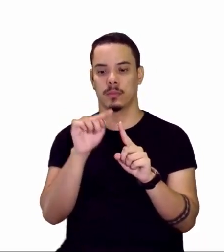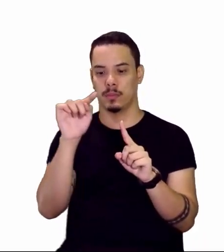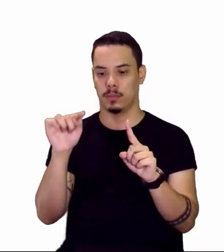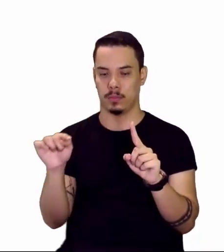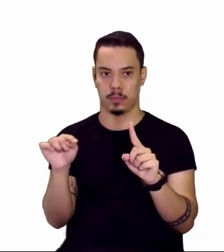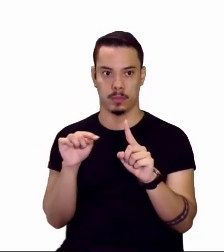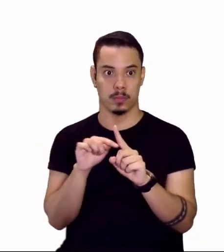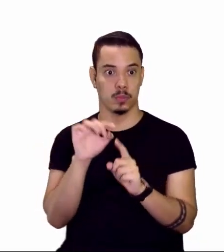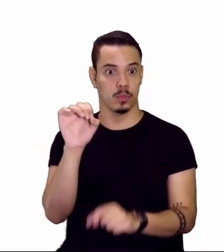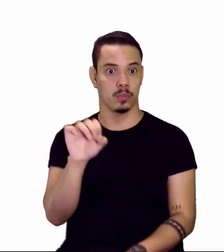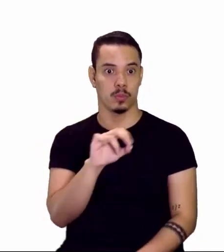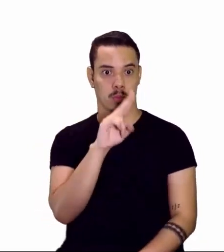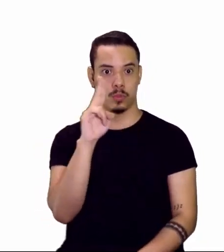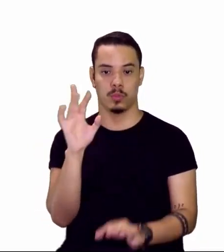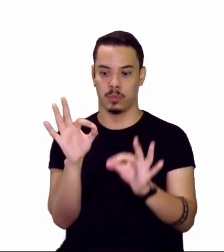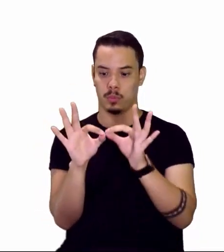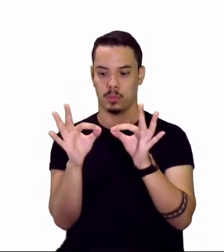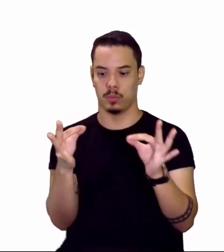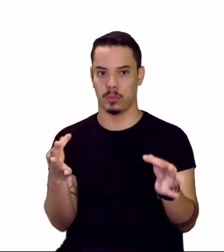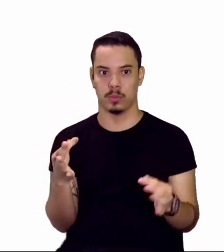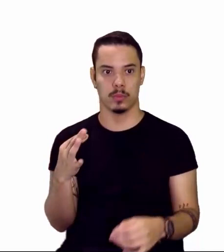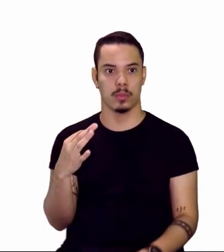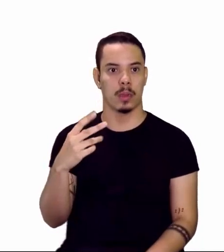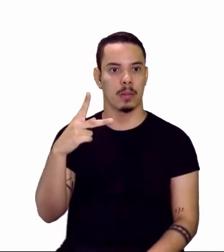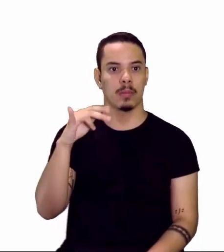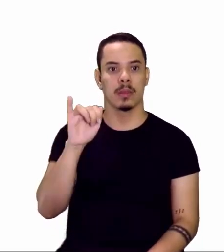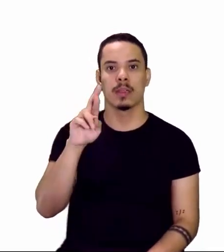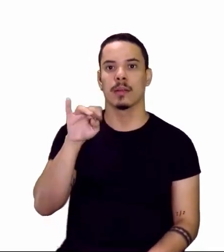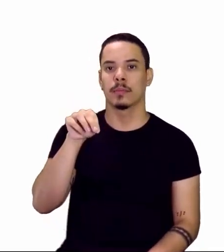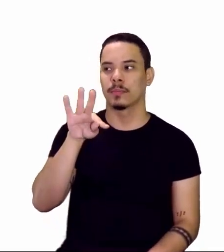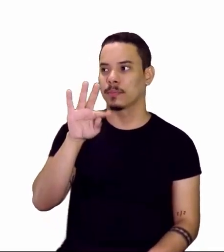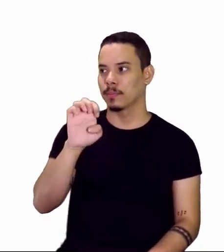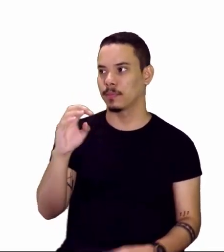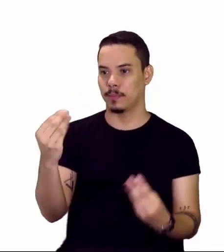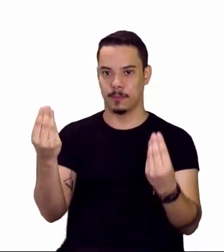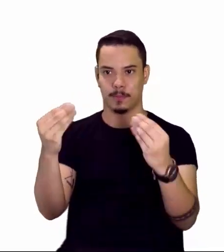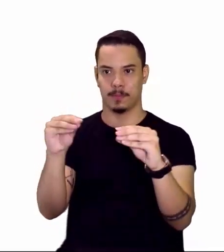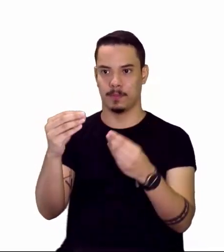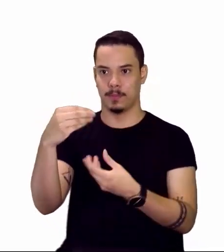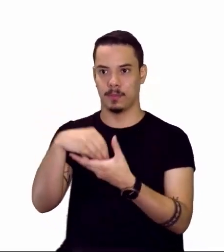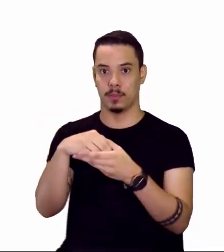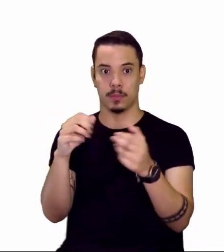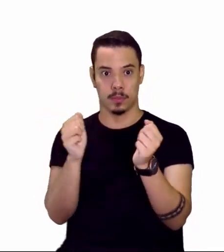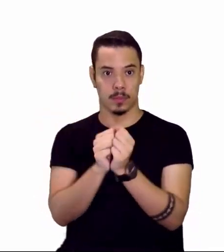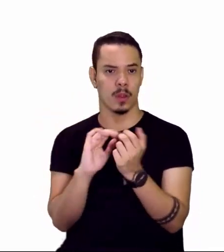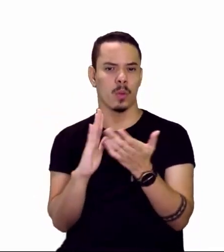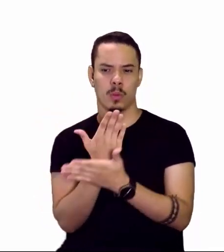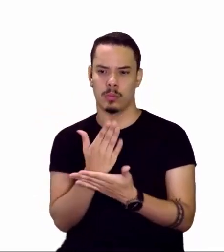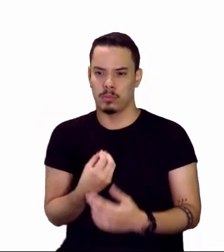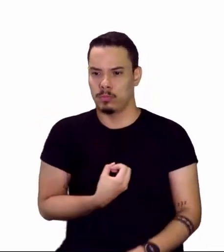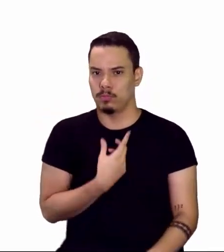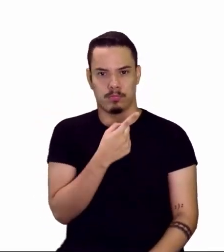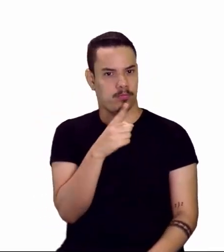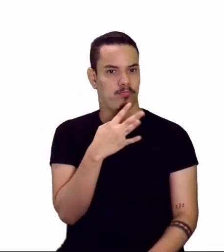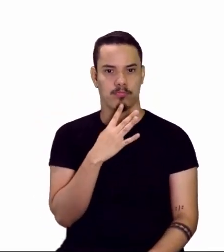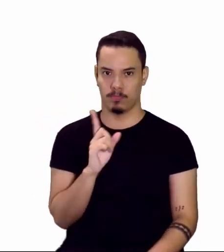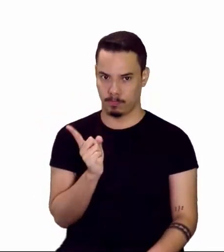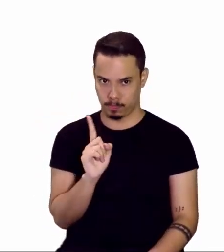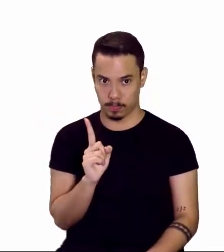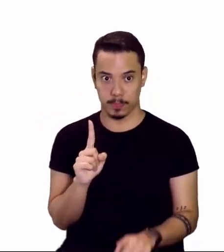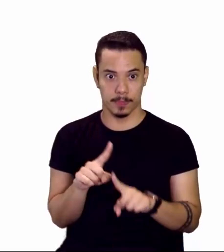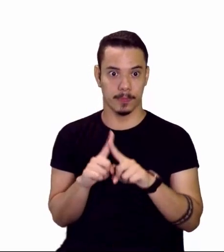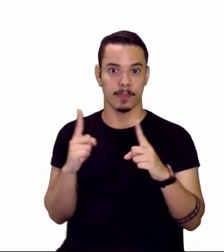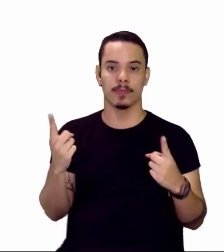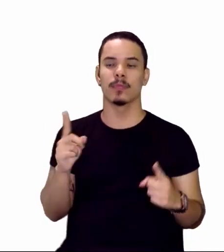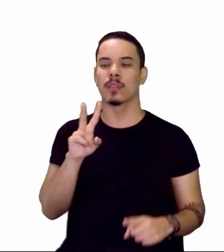ou simplesmente uma piramidal ou de pirâmide trigonal. São expressões que talvez vocês nunca viram, mas